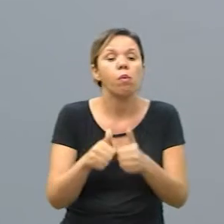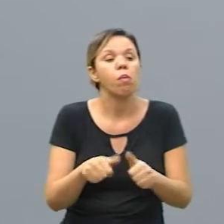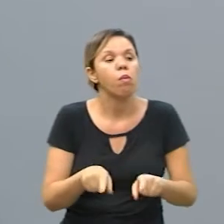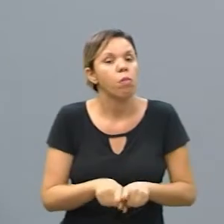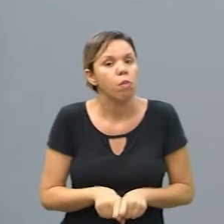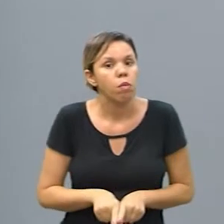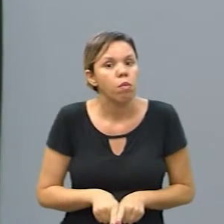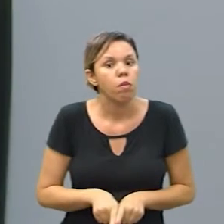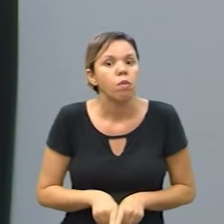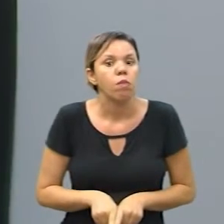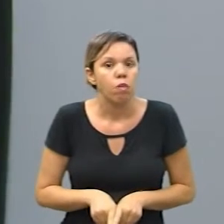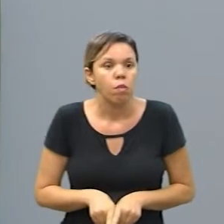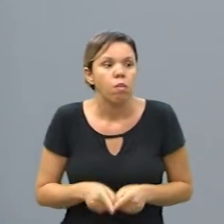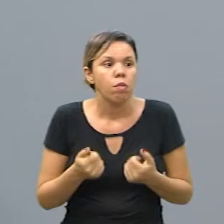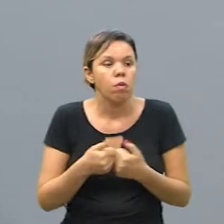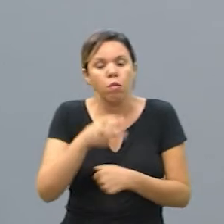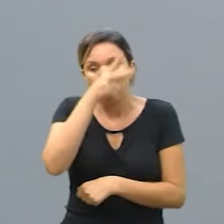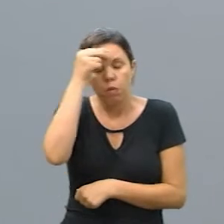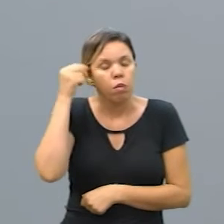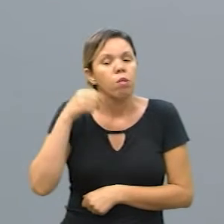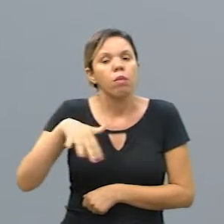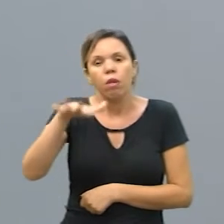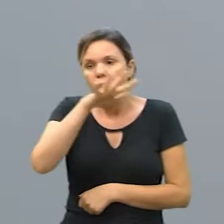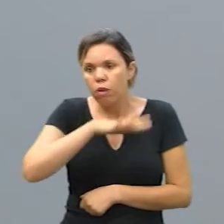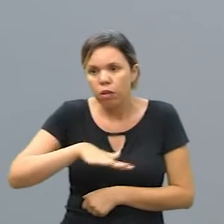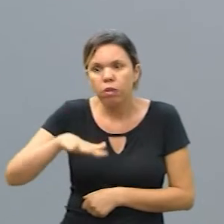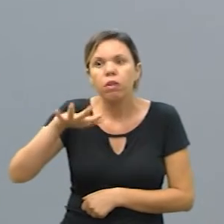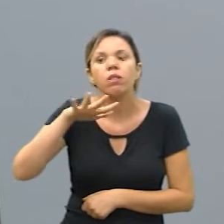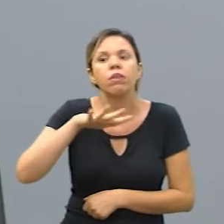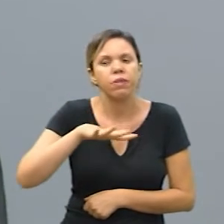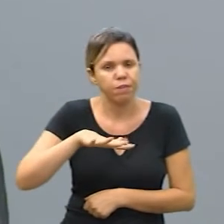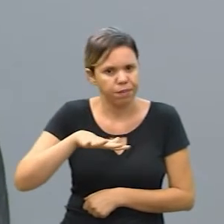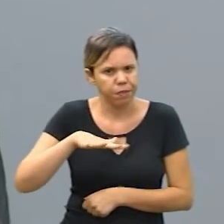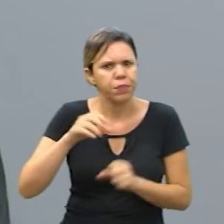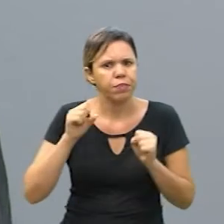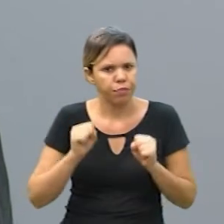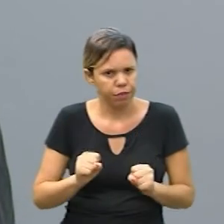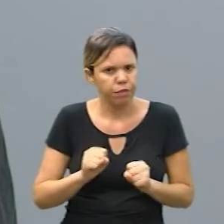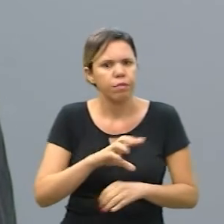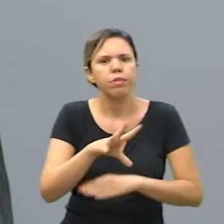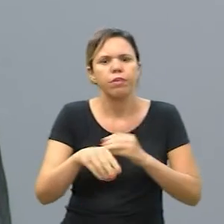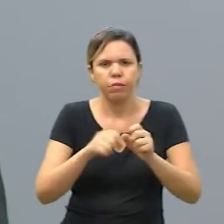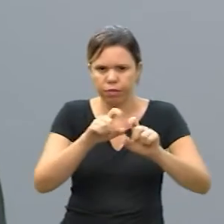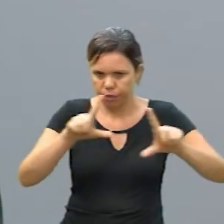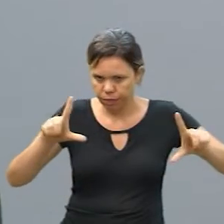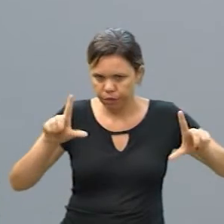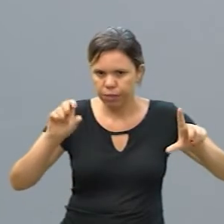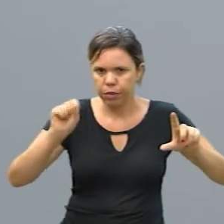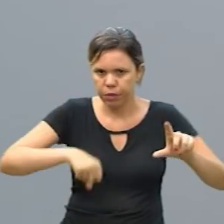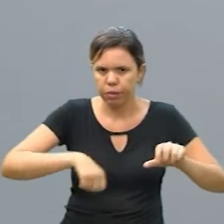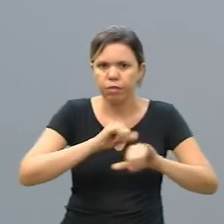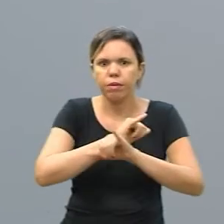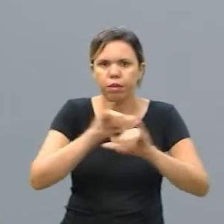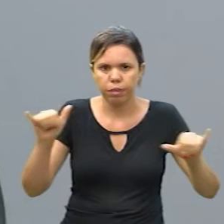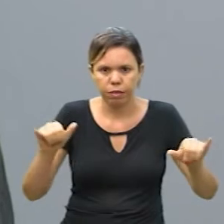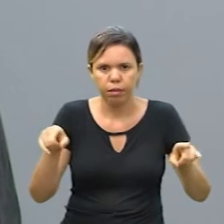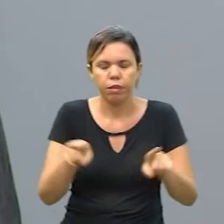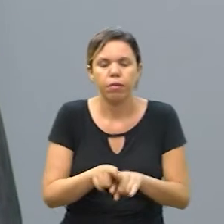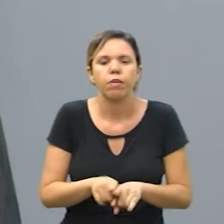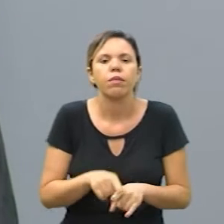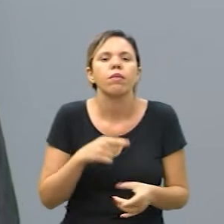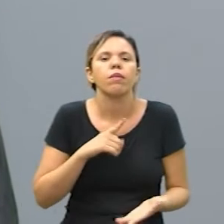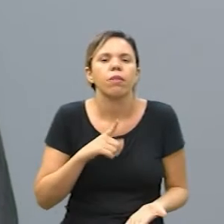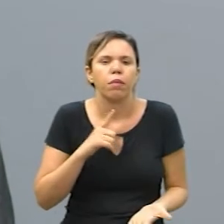ônibus, o transporte público de uma maneira geral, pode sim estar colocando esses cartazes e estar